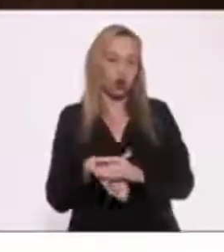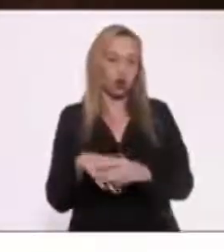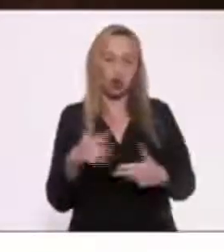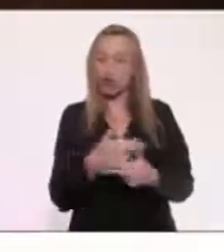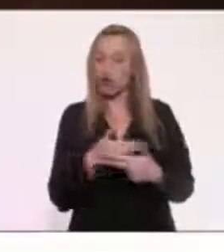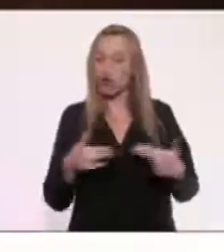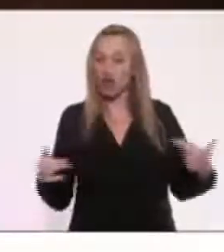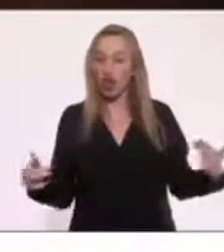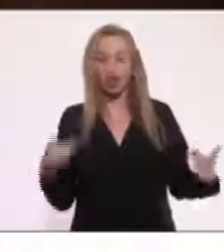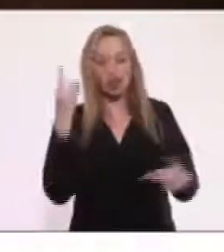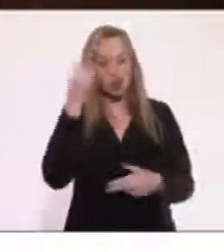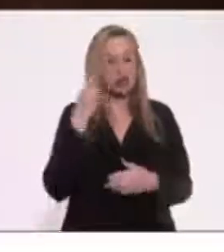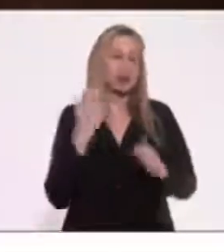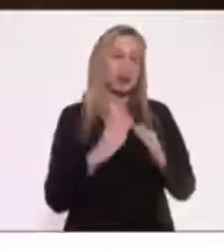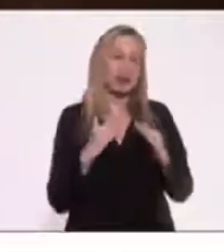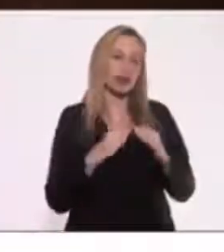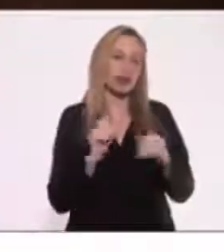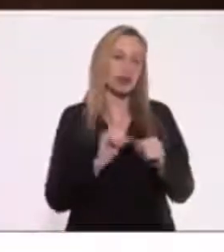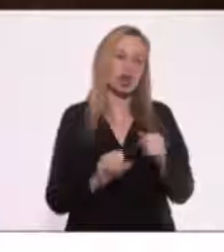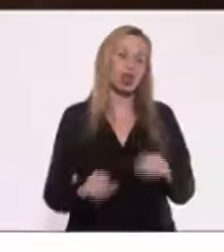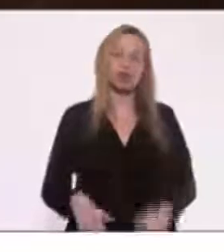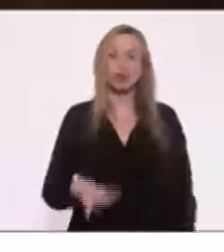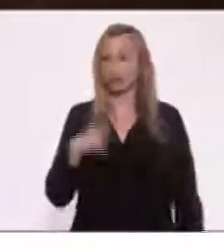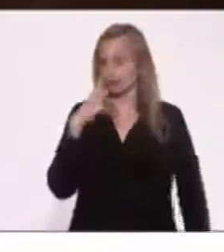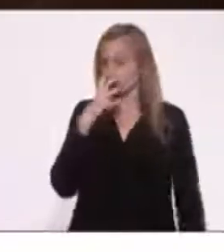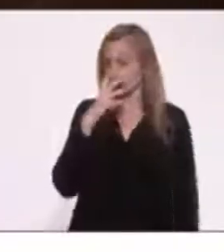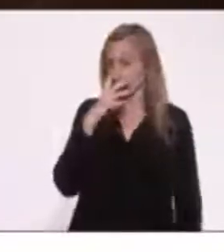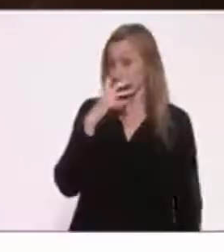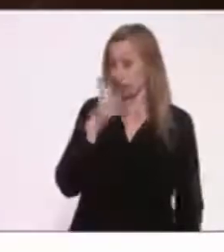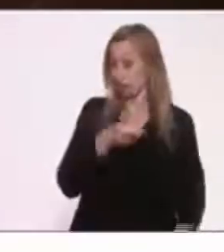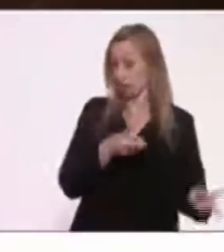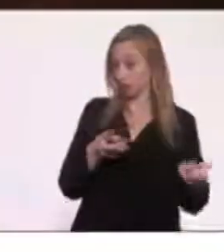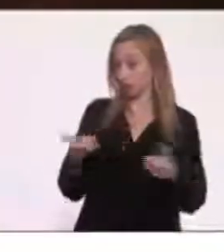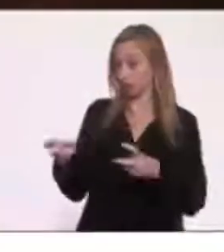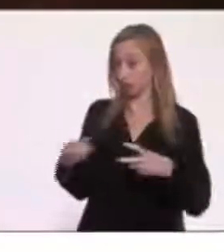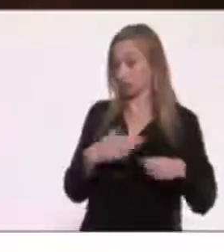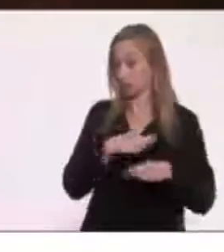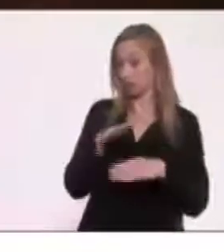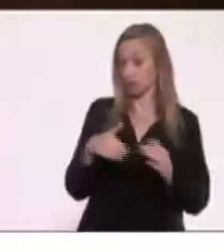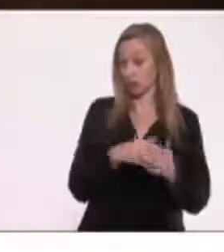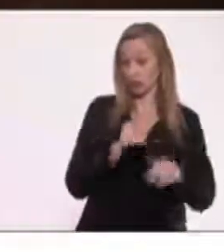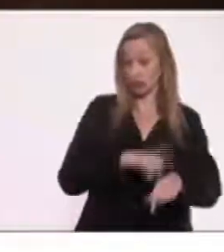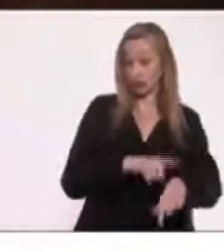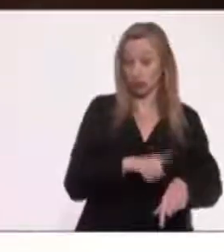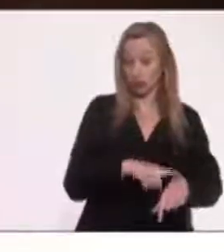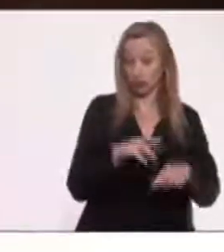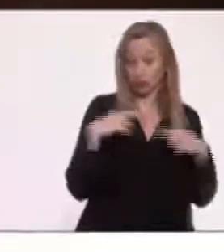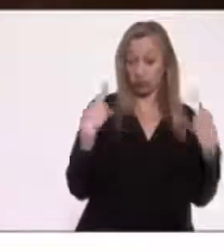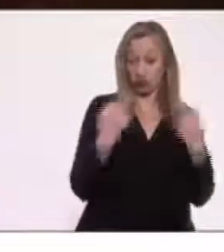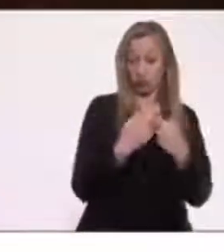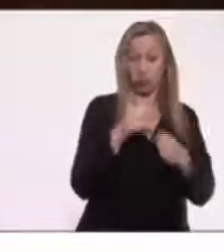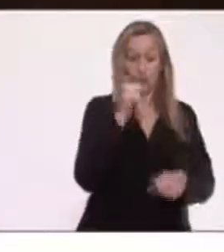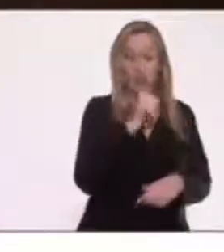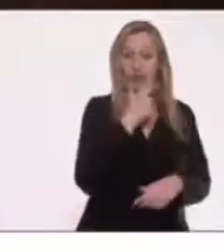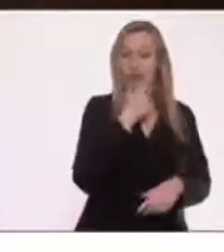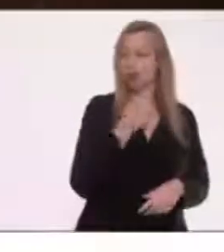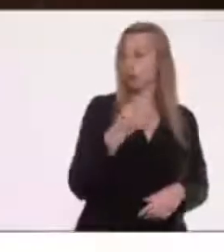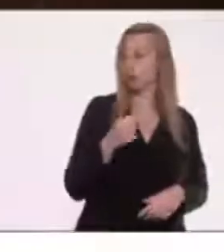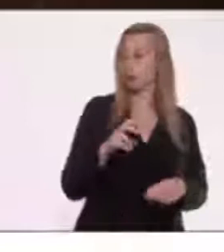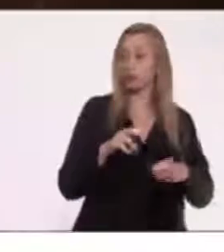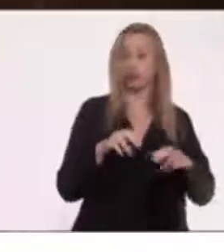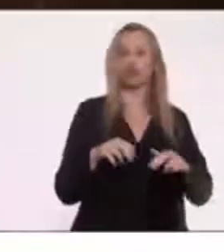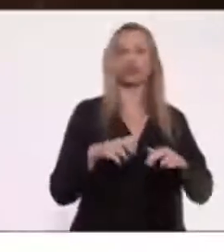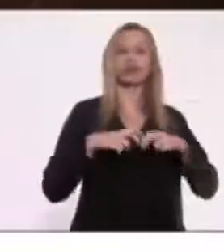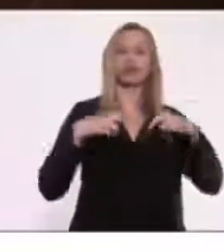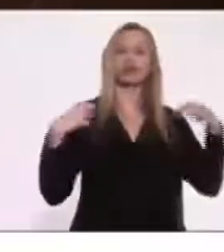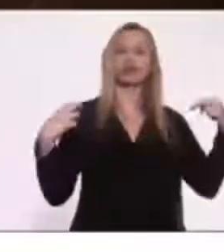fazem. É impressionante a gente observar durante toda uma sessão transcorrendo esses homens e mulheres ali naquela galeria